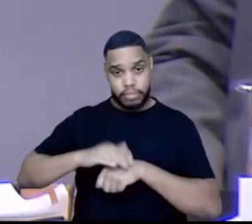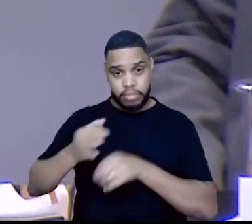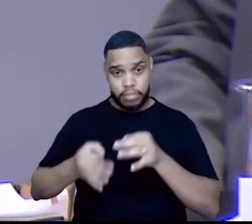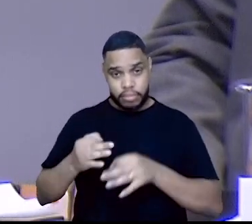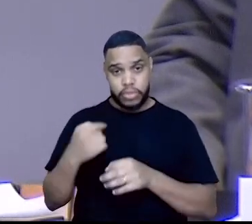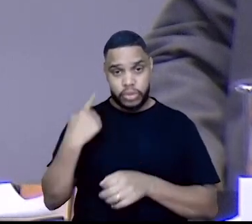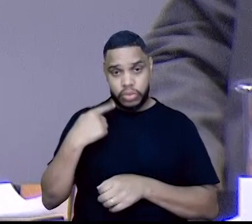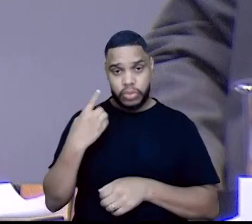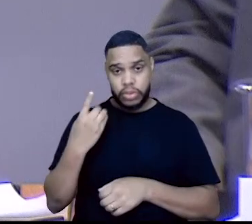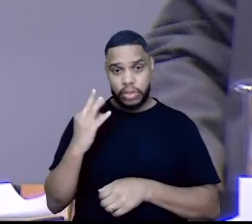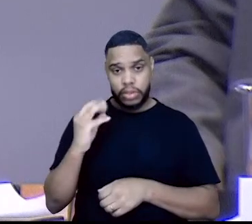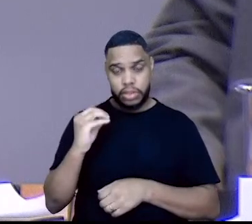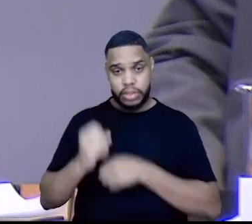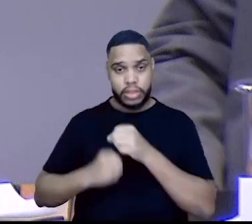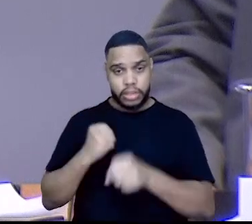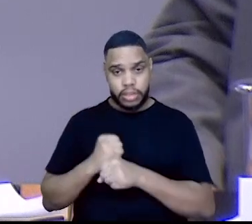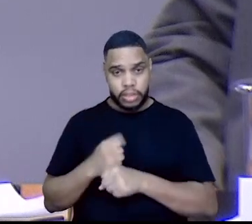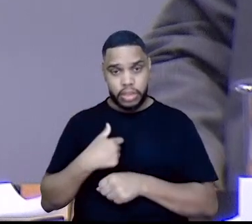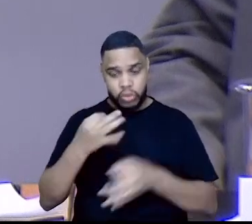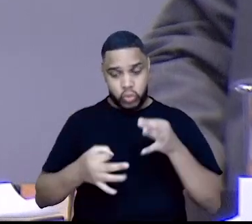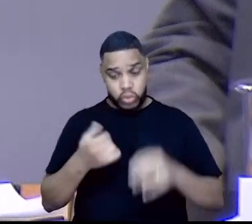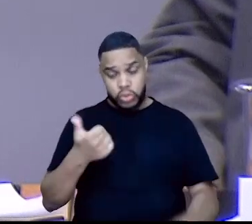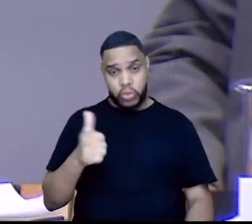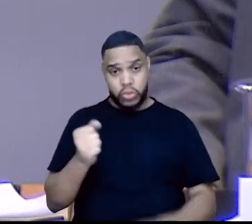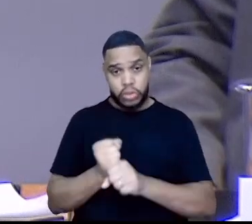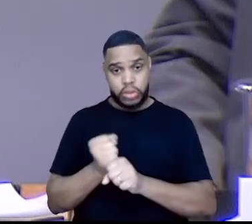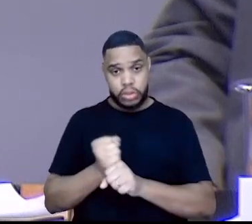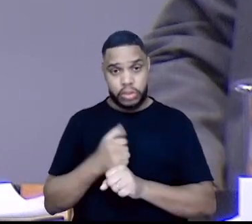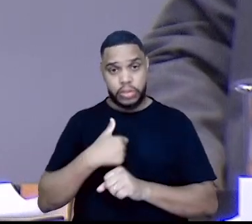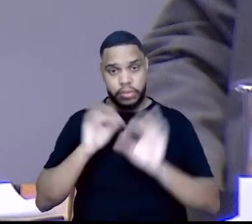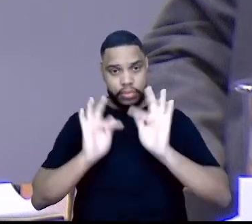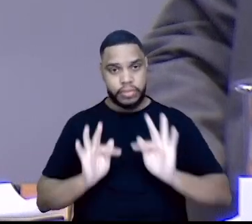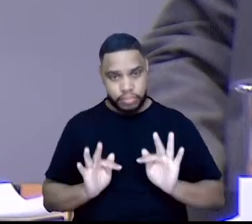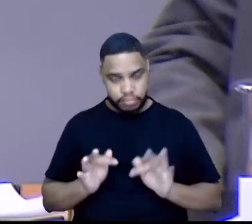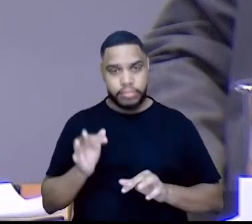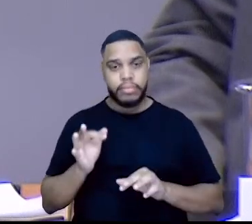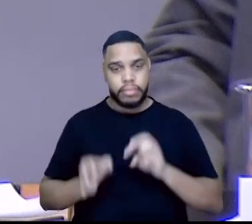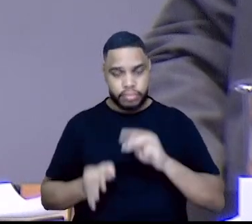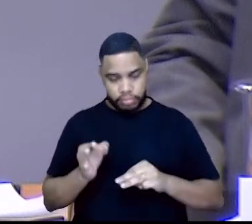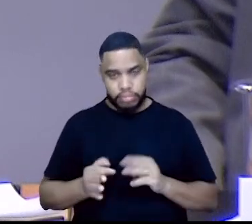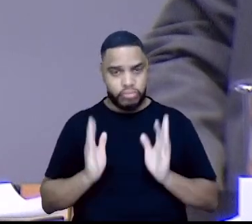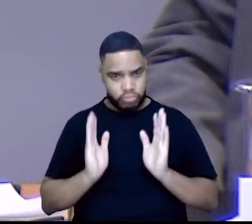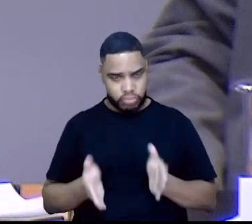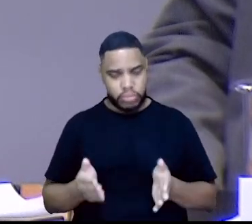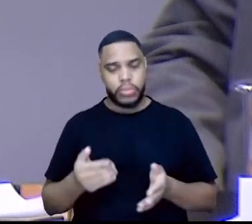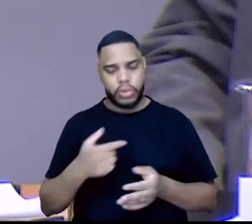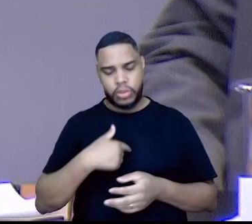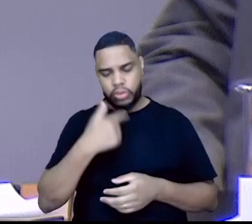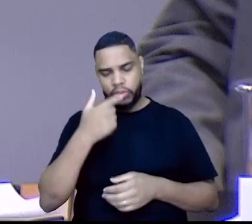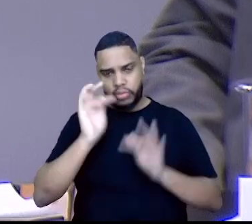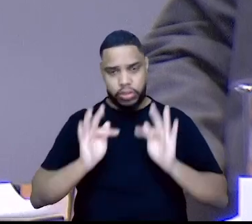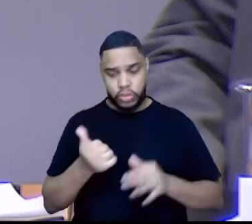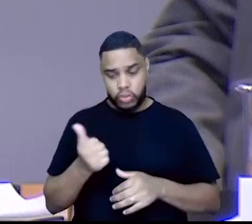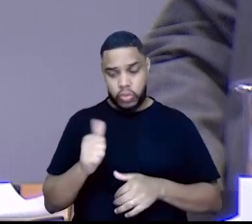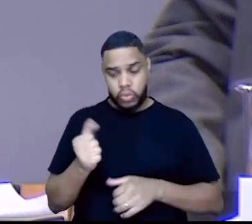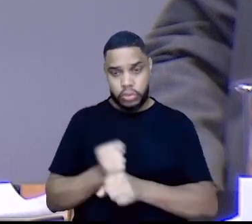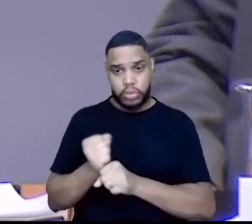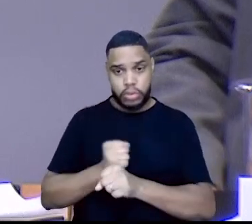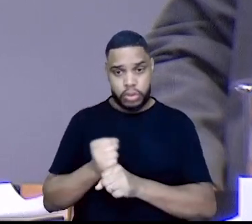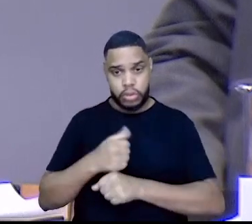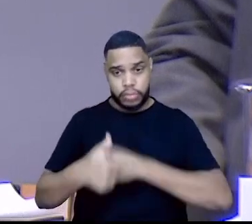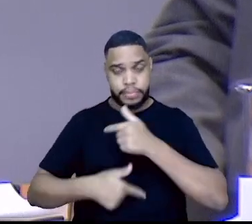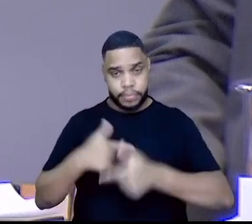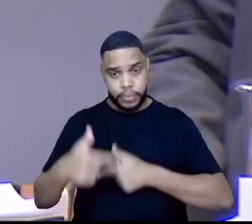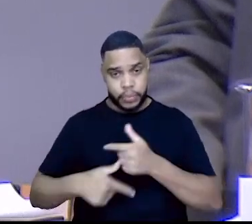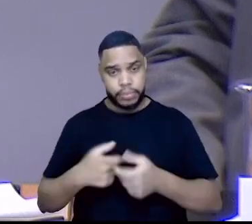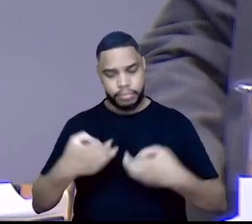anos, sou juiz há 11. E sou muito feliz na magistratura e acho que um juiz vocacionado,